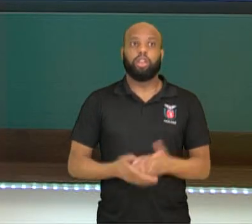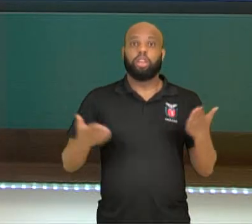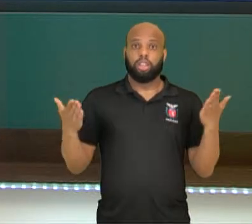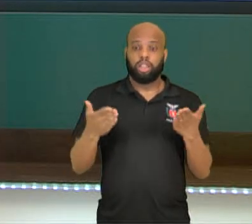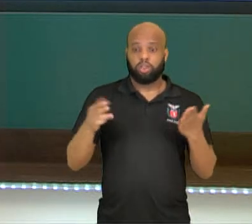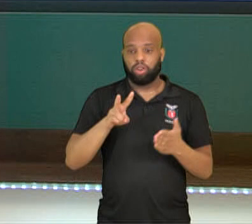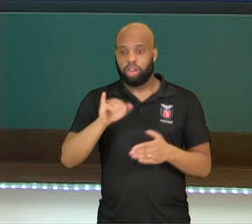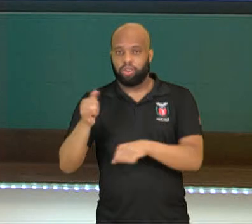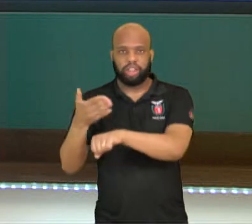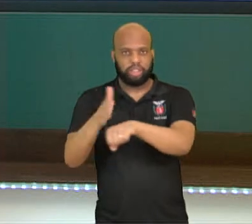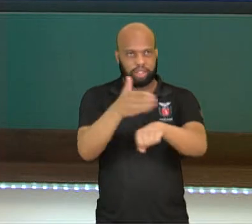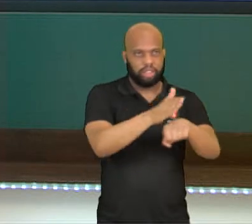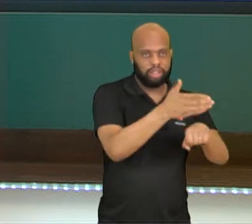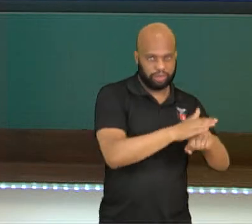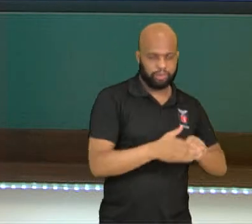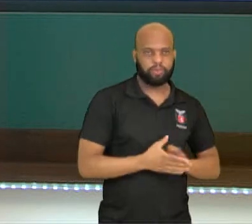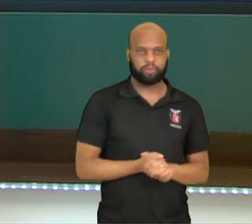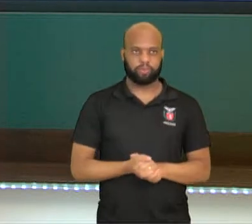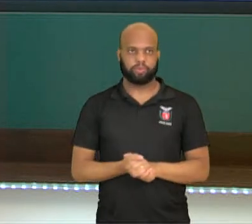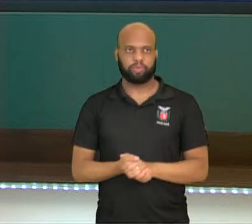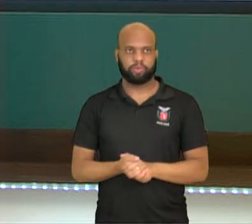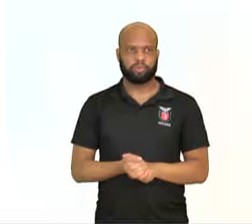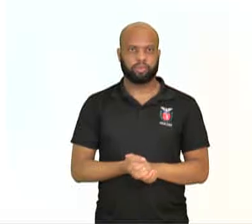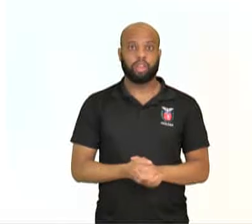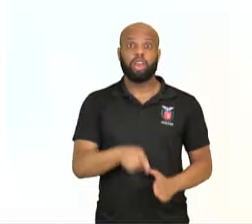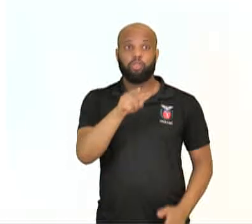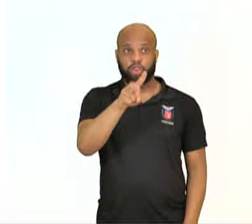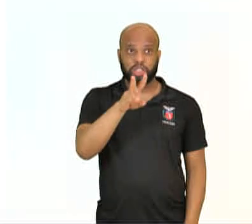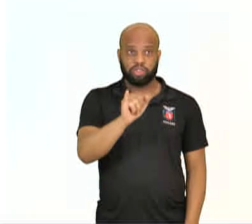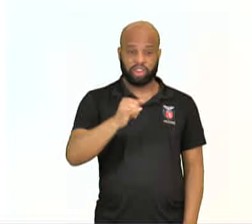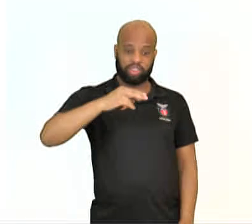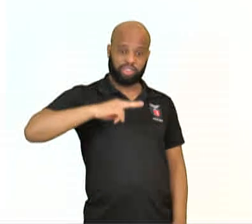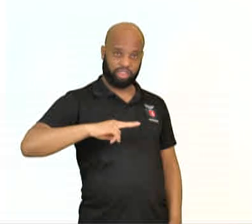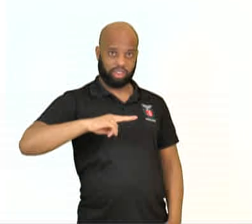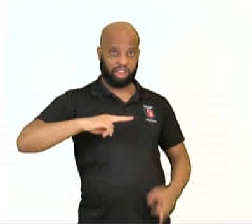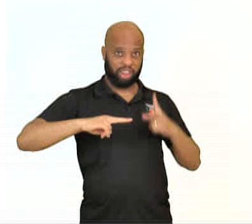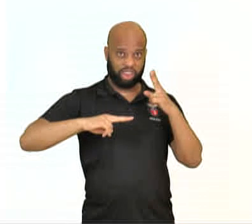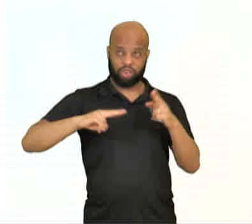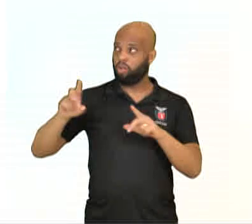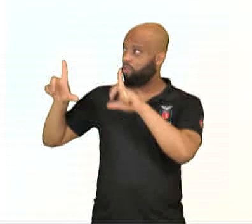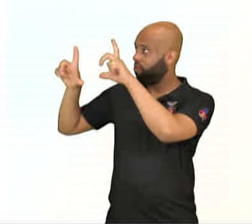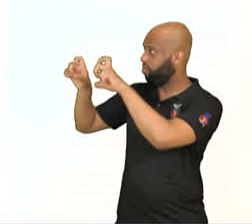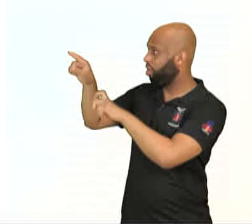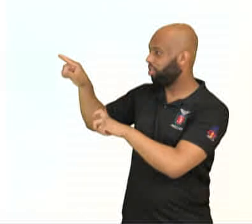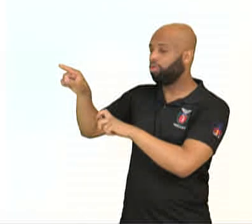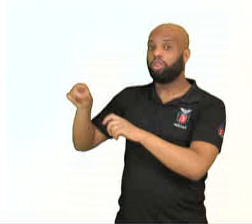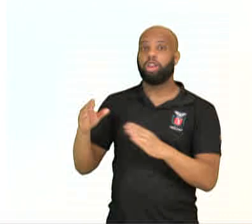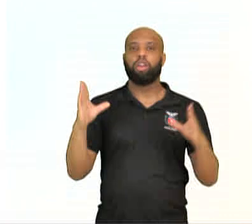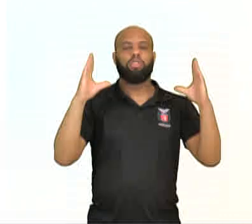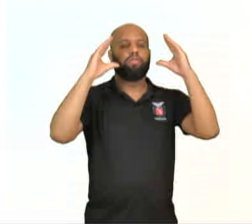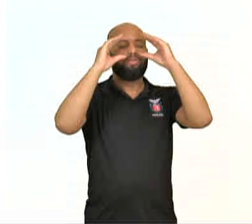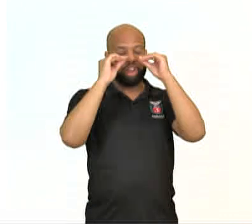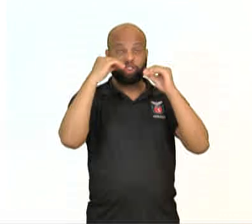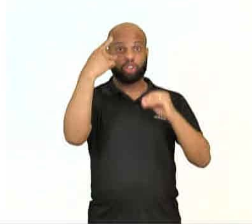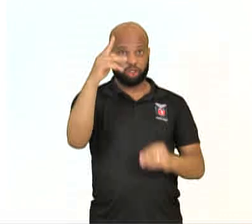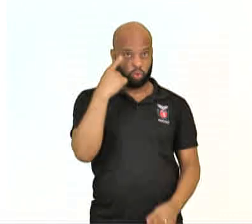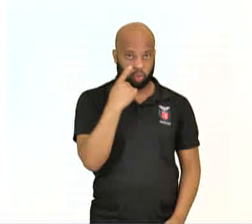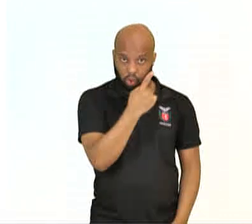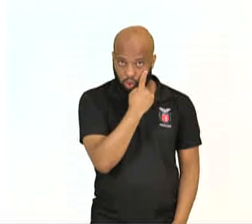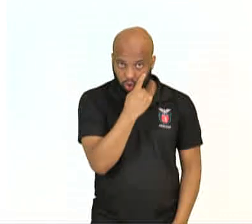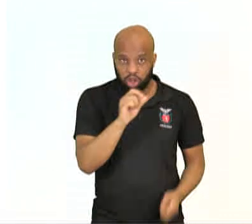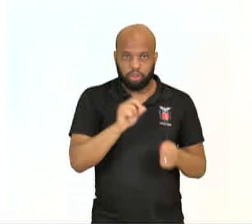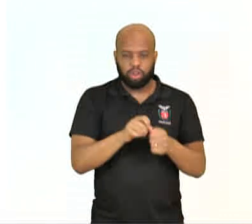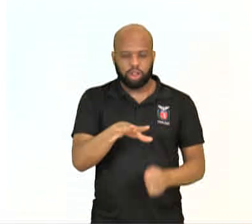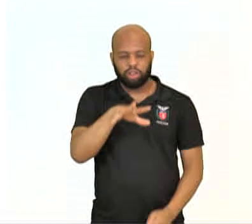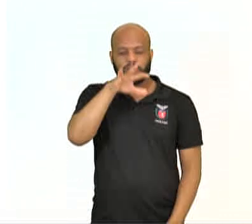Vamos praticar um pouquinho, então. Deite-se como na imagem abaixo e com os olhos fechados. Realize